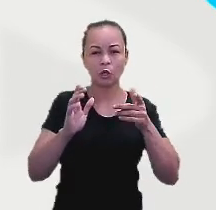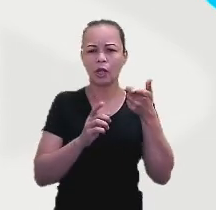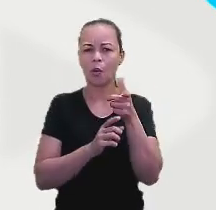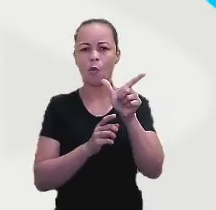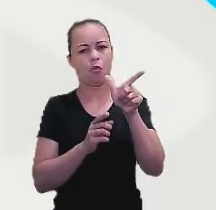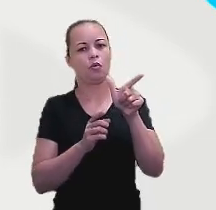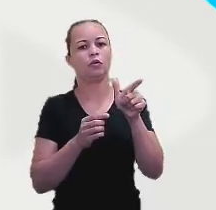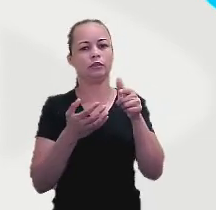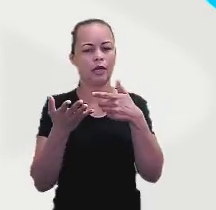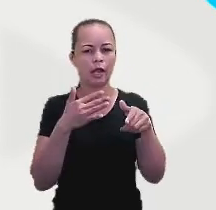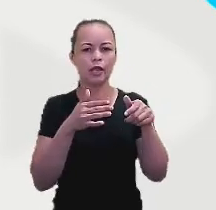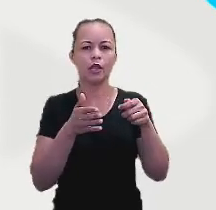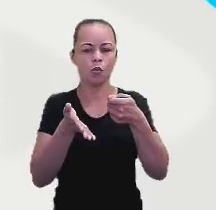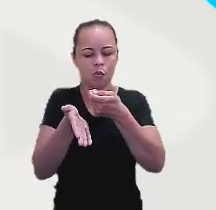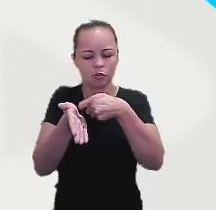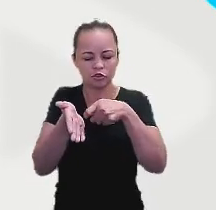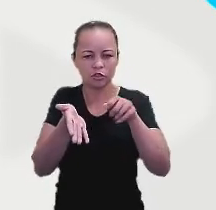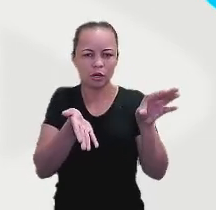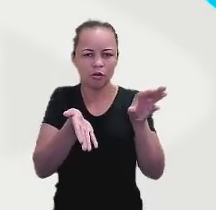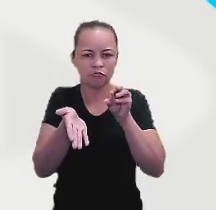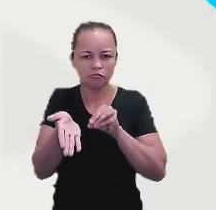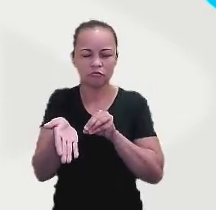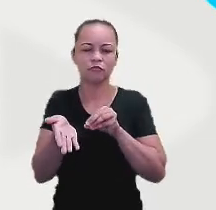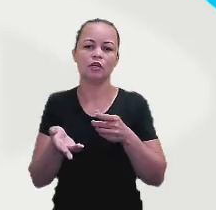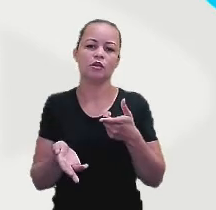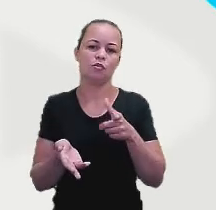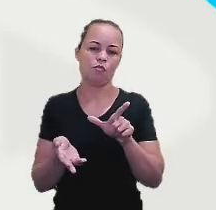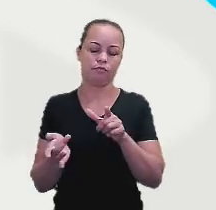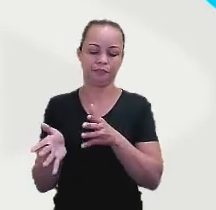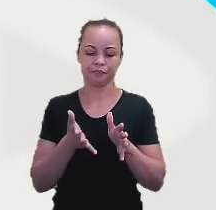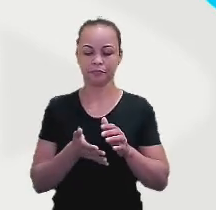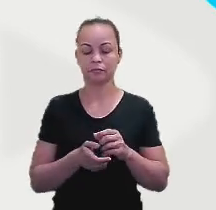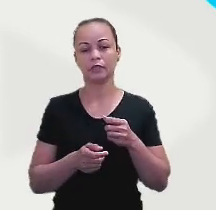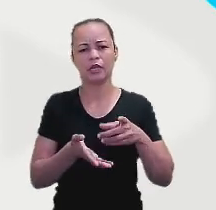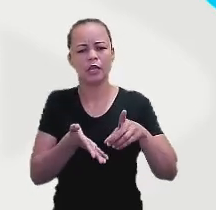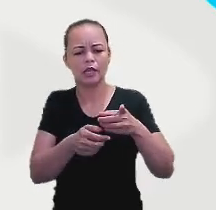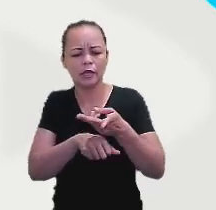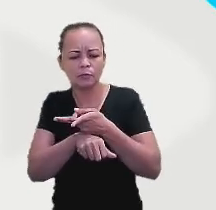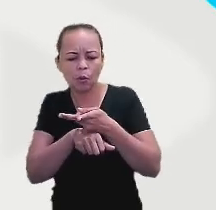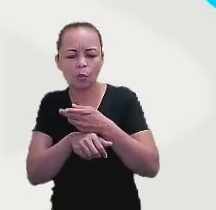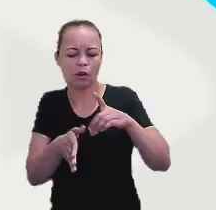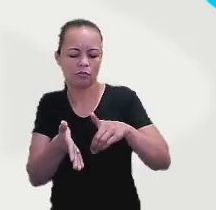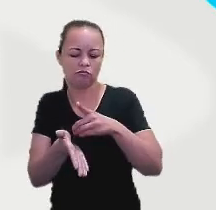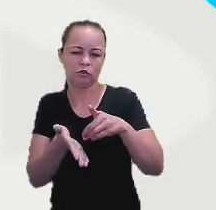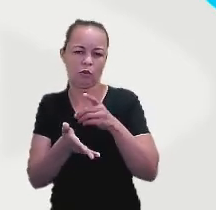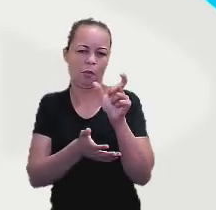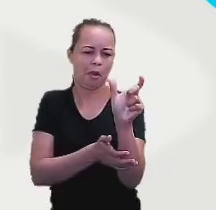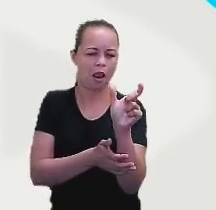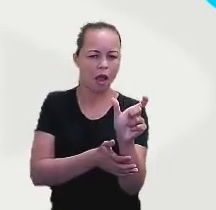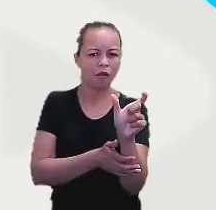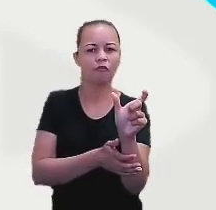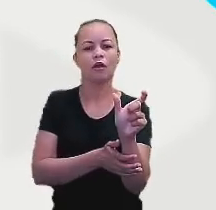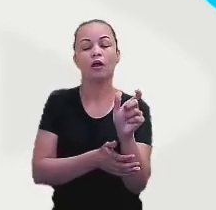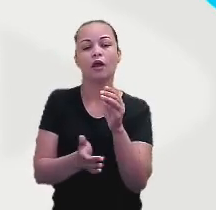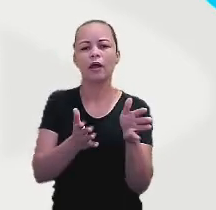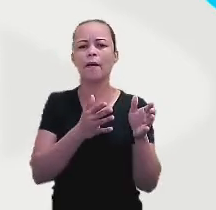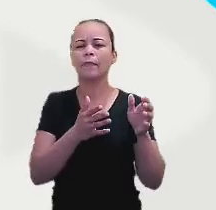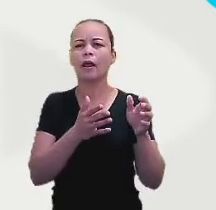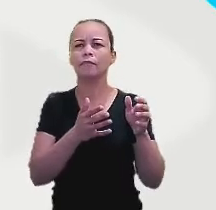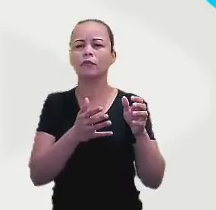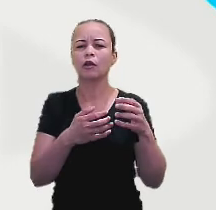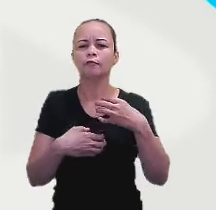significado desse verbete aí no dicionário, para que a gente possa criar sentidos, né, mais